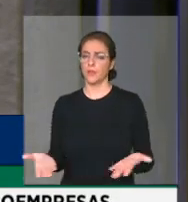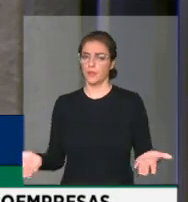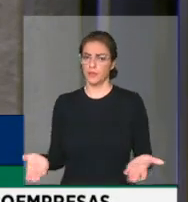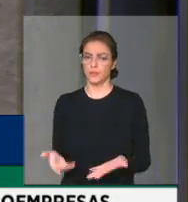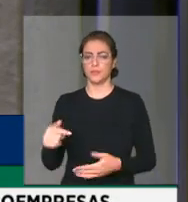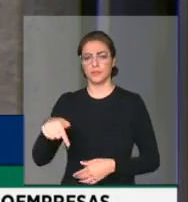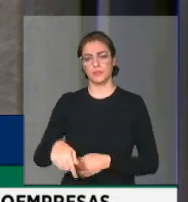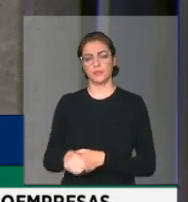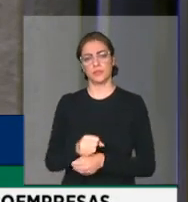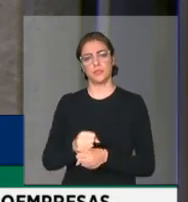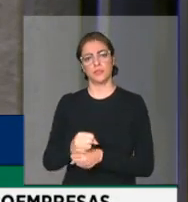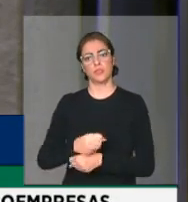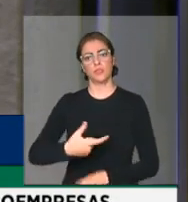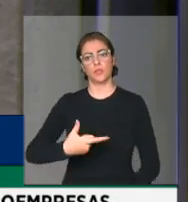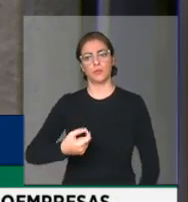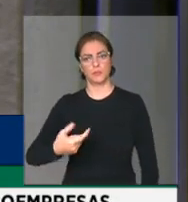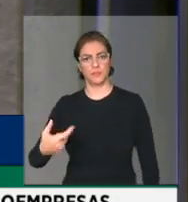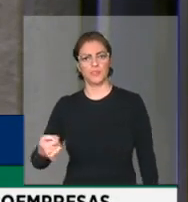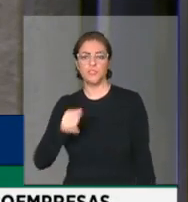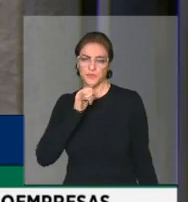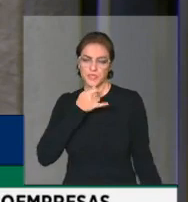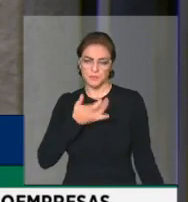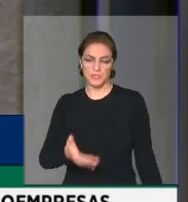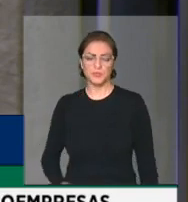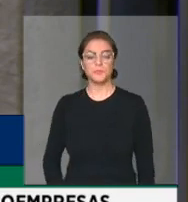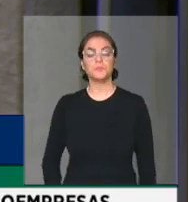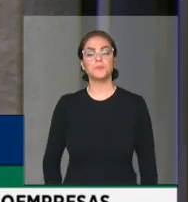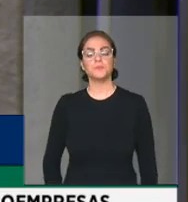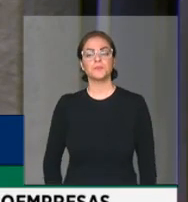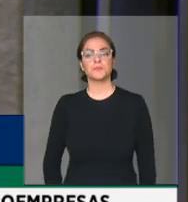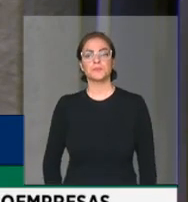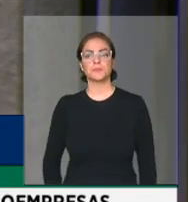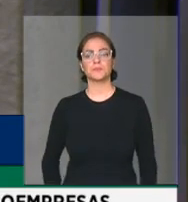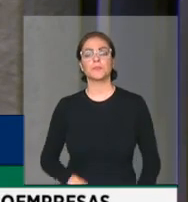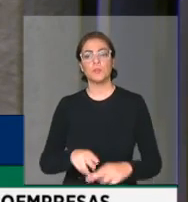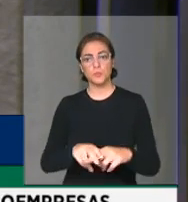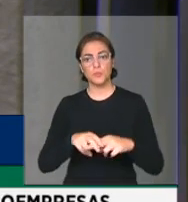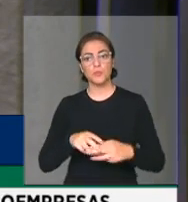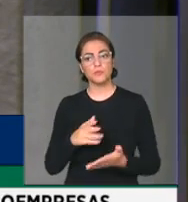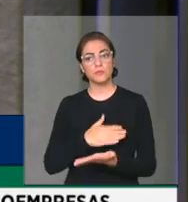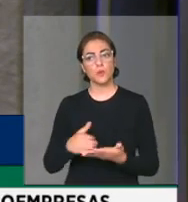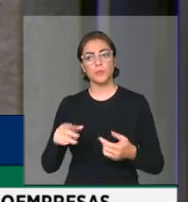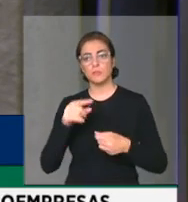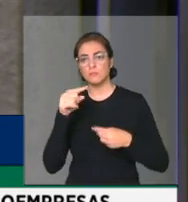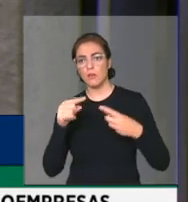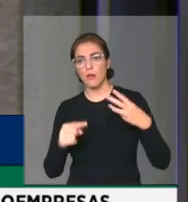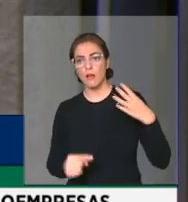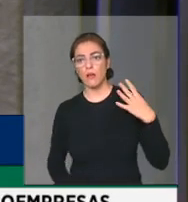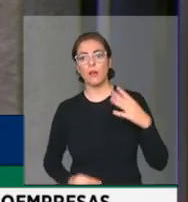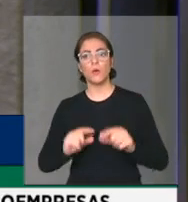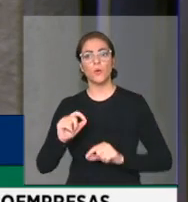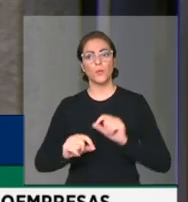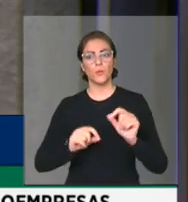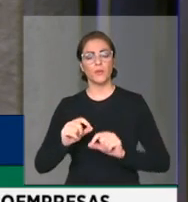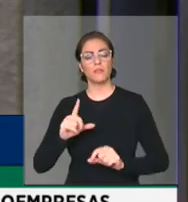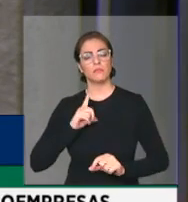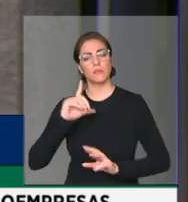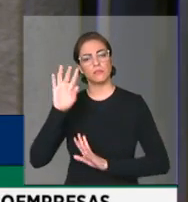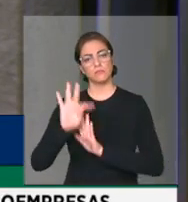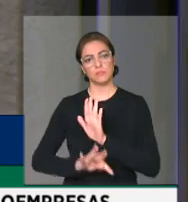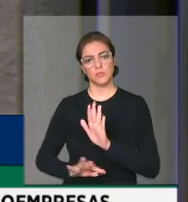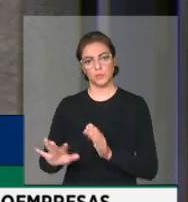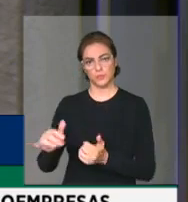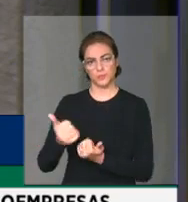de 2020, infelizmente. Dito isso, passo a pontuar o que traz o substitutivo apresentado.